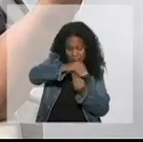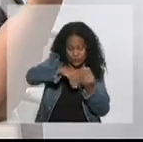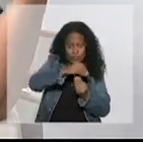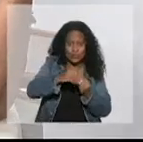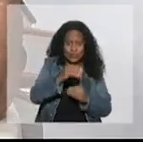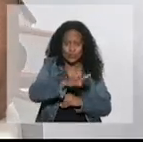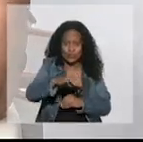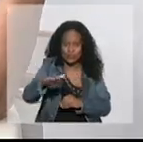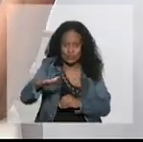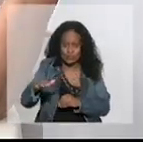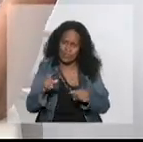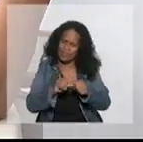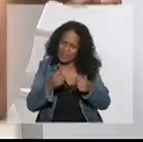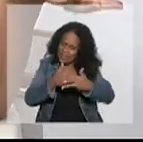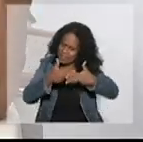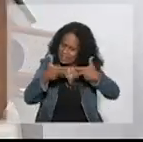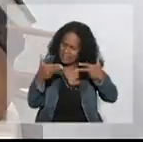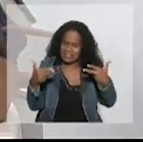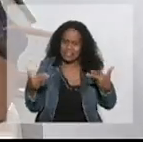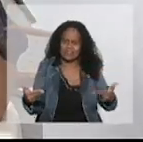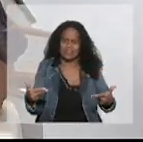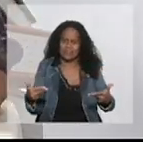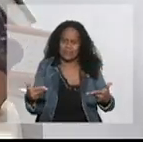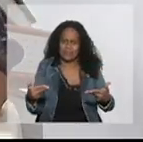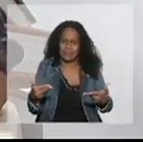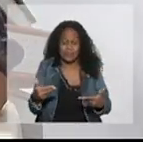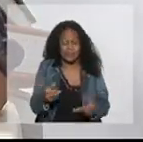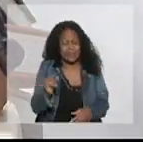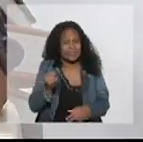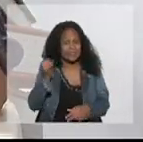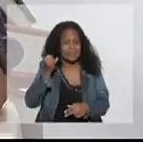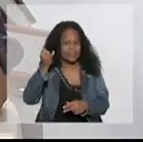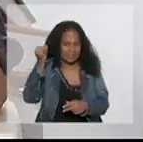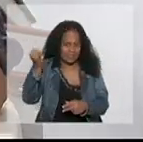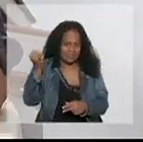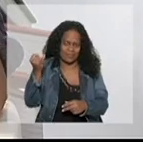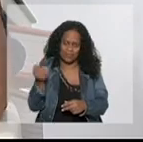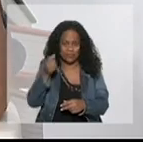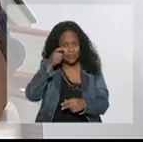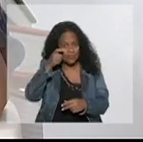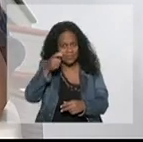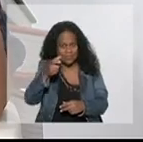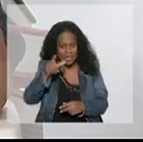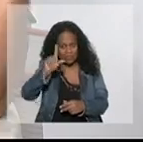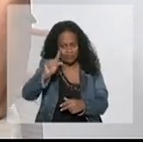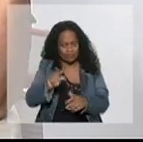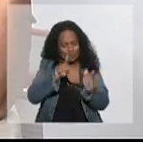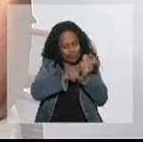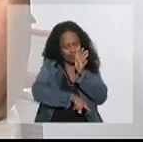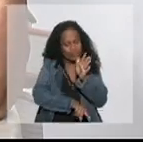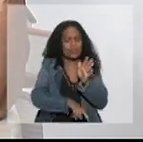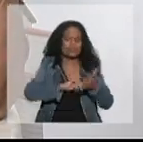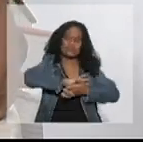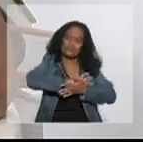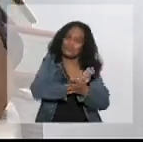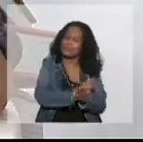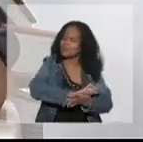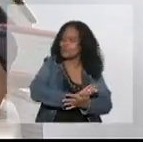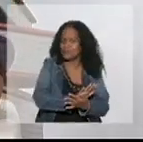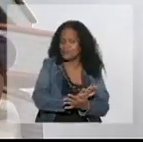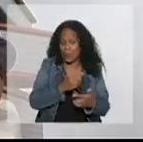misturam com as crianças, fazem uns rituais, né? Então, isso também Você diminui o preconceito também.